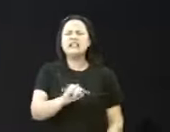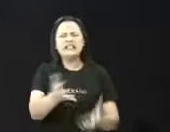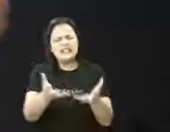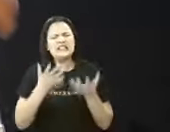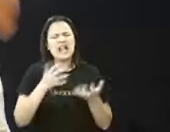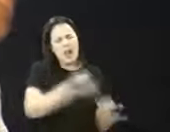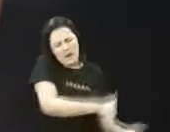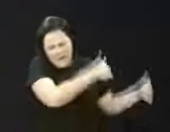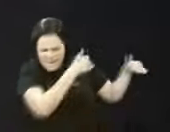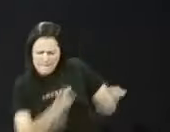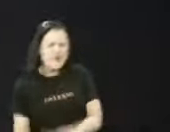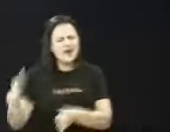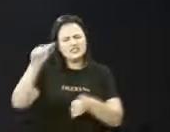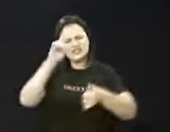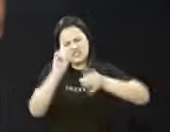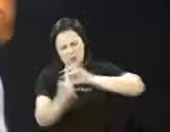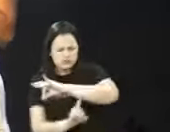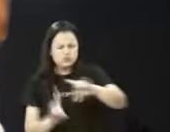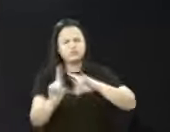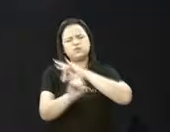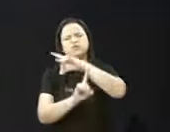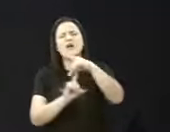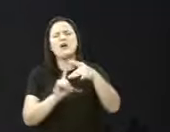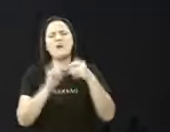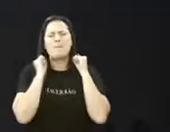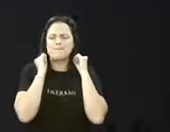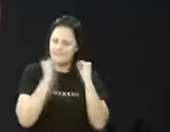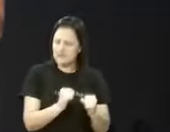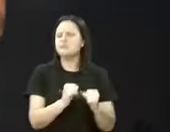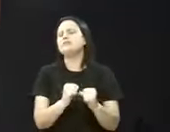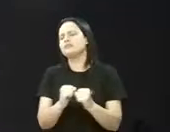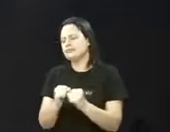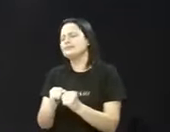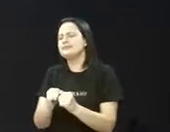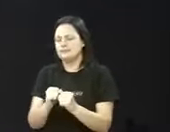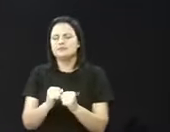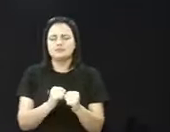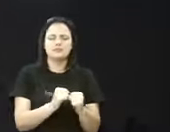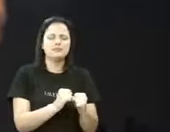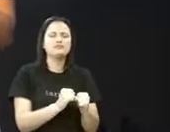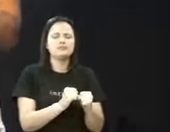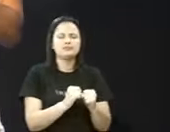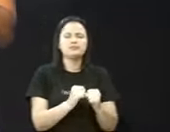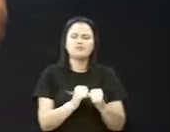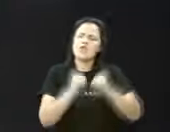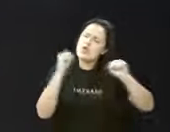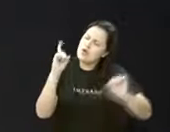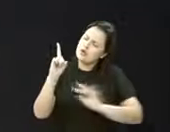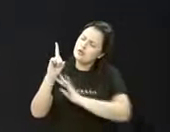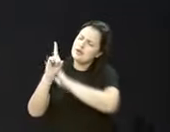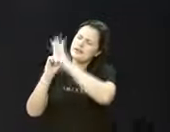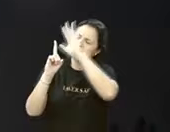batizar com o Espírito Santo e com fogo, a casa é tua. Tão somente glorifica o teu